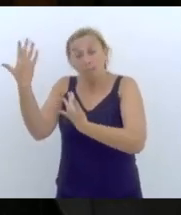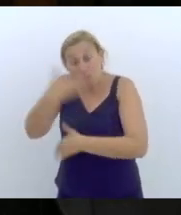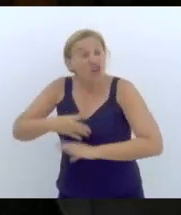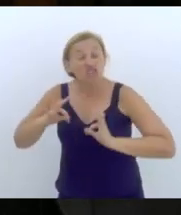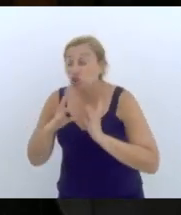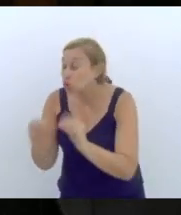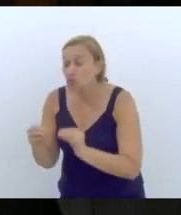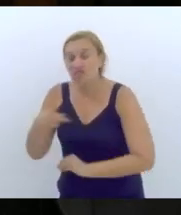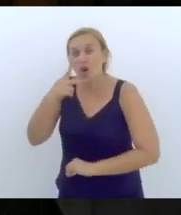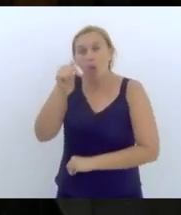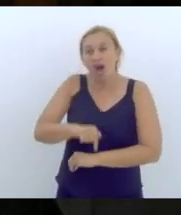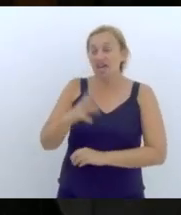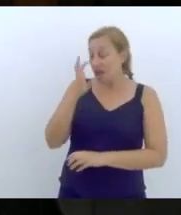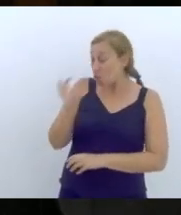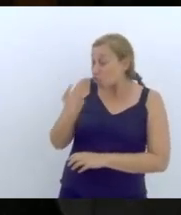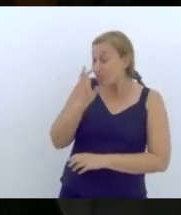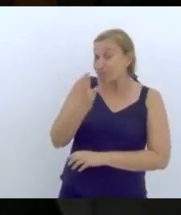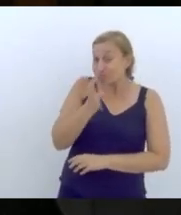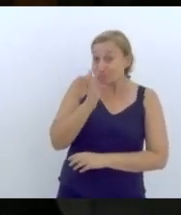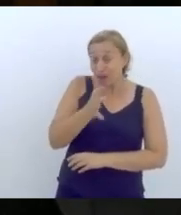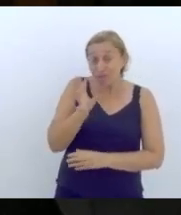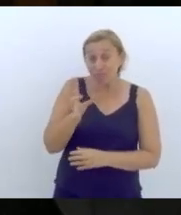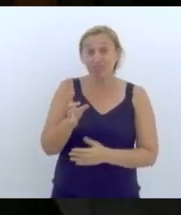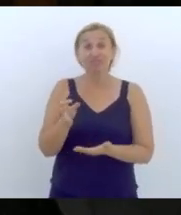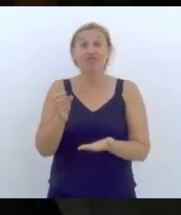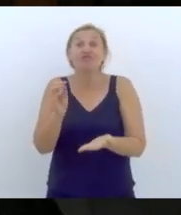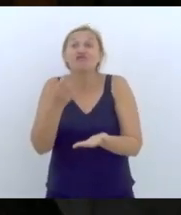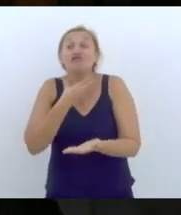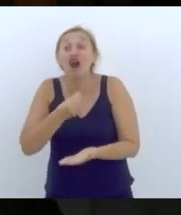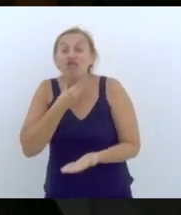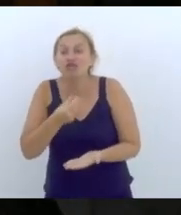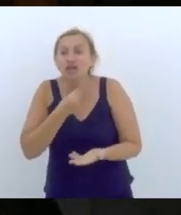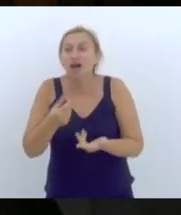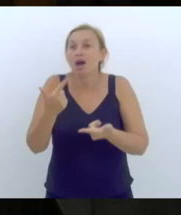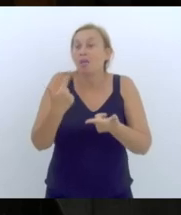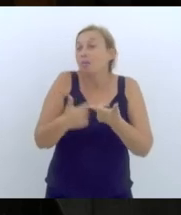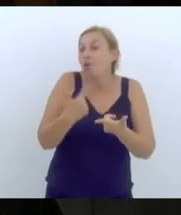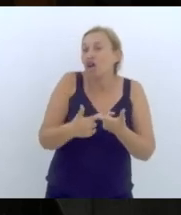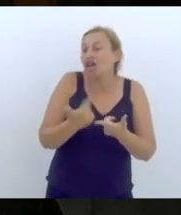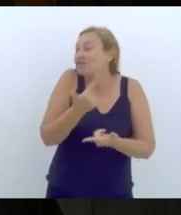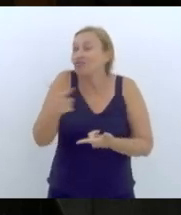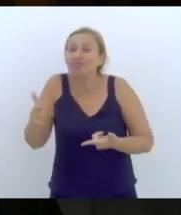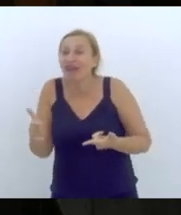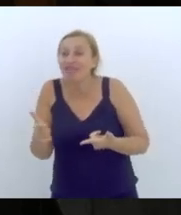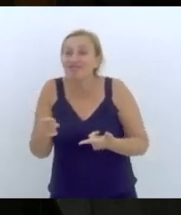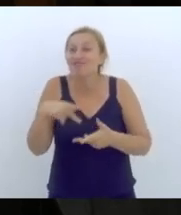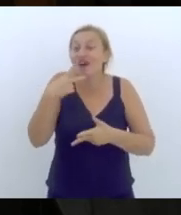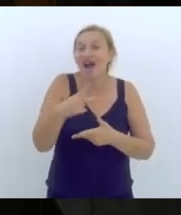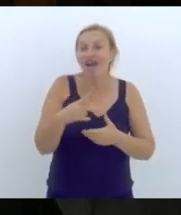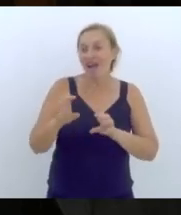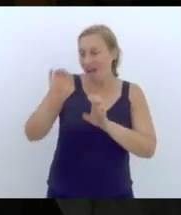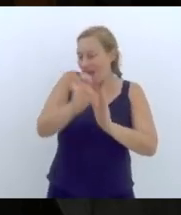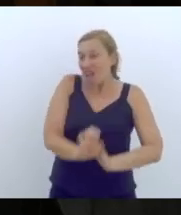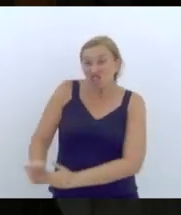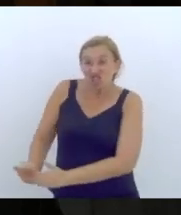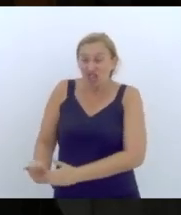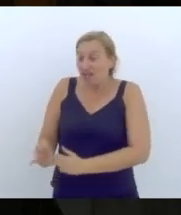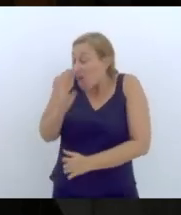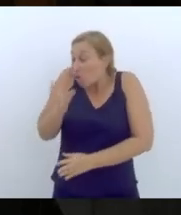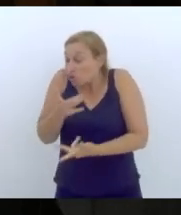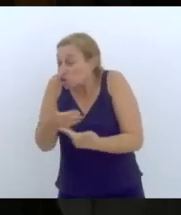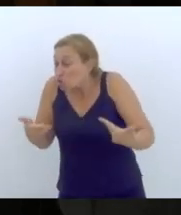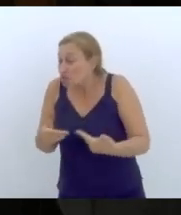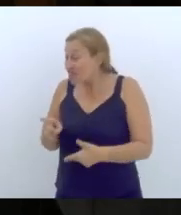disse aqui. Acusações inverídicas, inverdades. Porque não tem argumento. A esquerda não tem argumento e te acusa do que ele